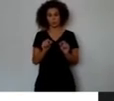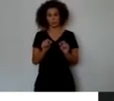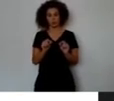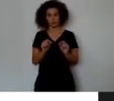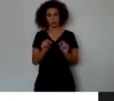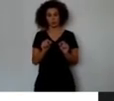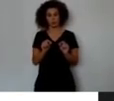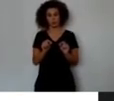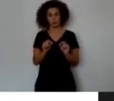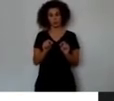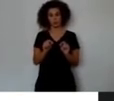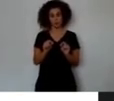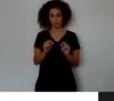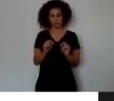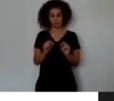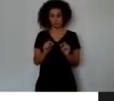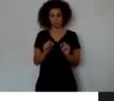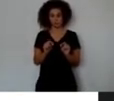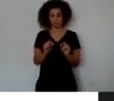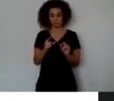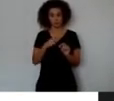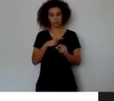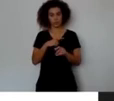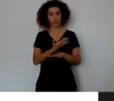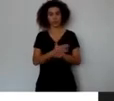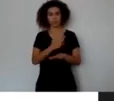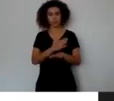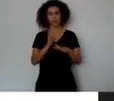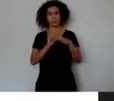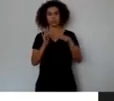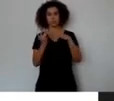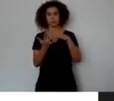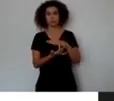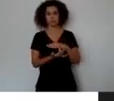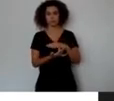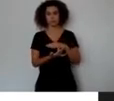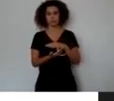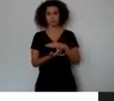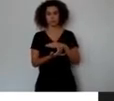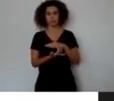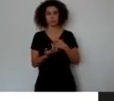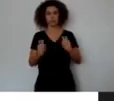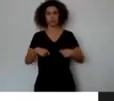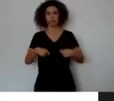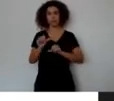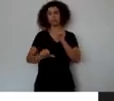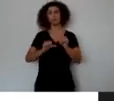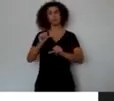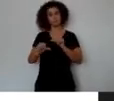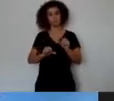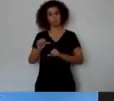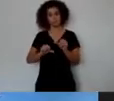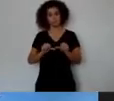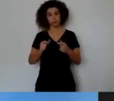além dessa prática, né, de colocar uma foto na rede social e tal, que a mudança, né, para ser realizada precisa ser muito